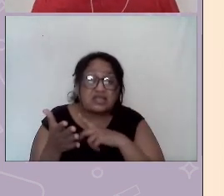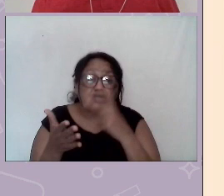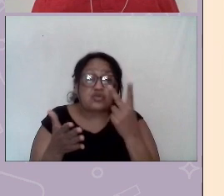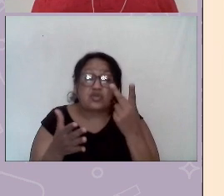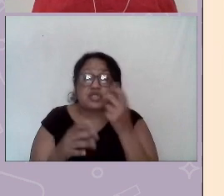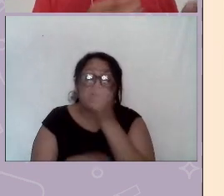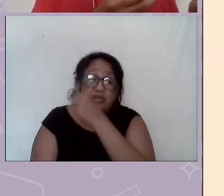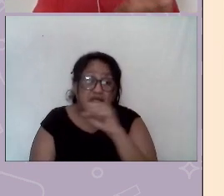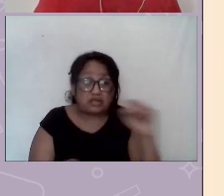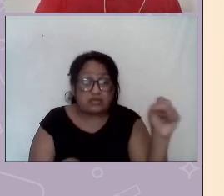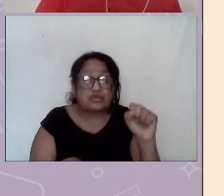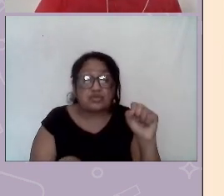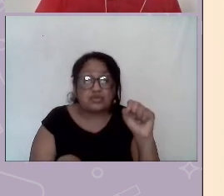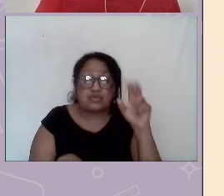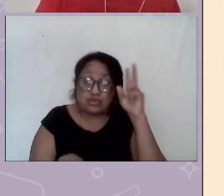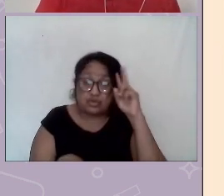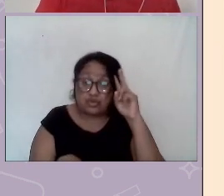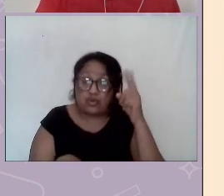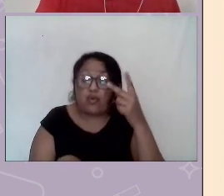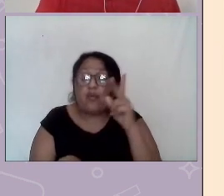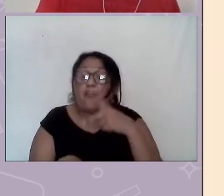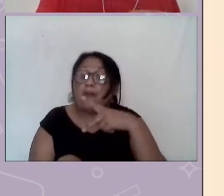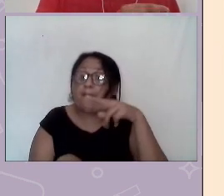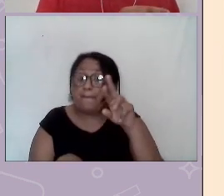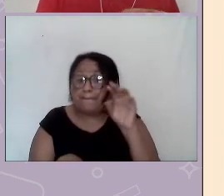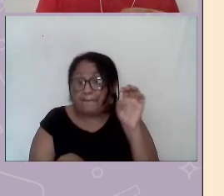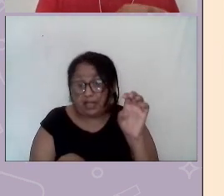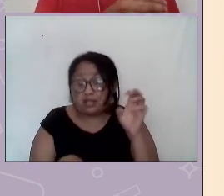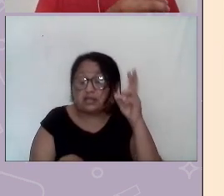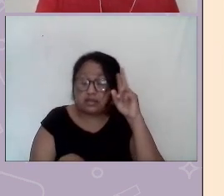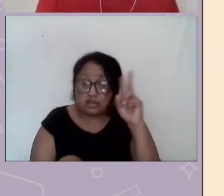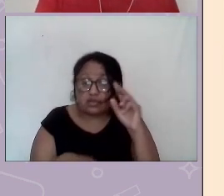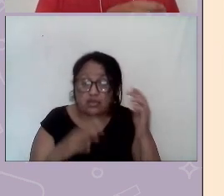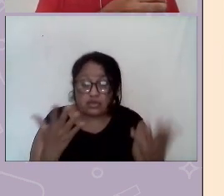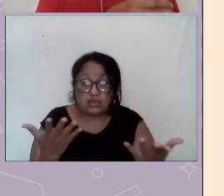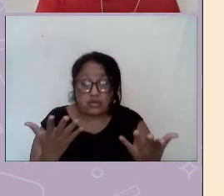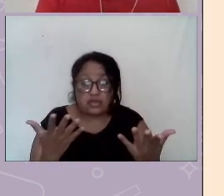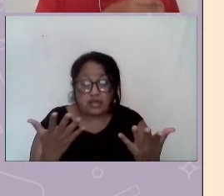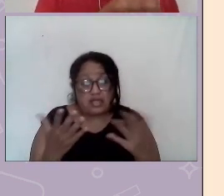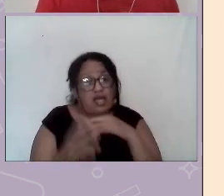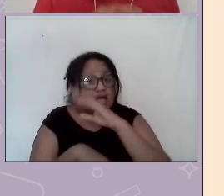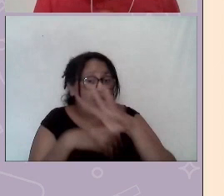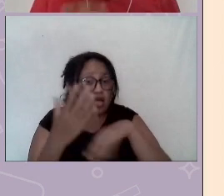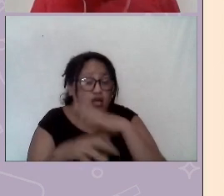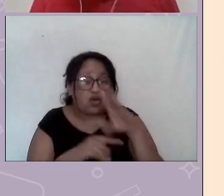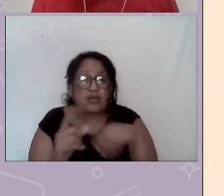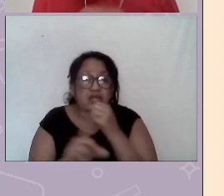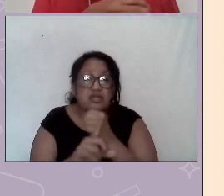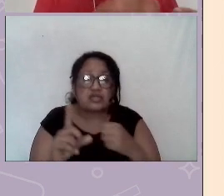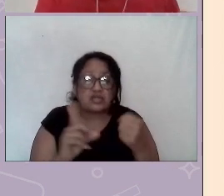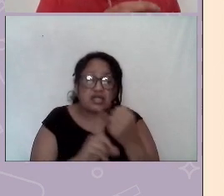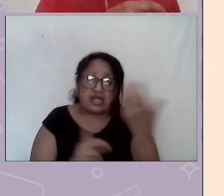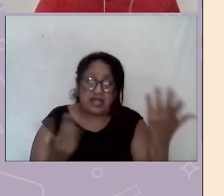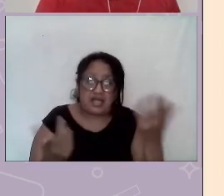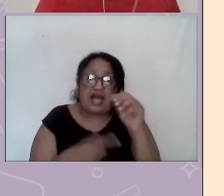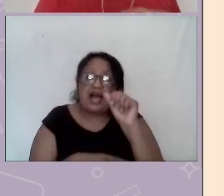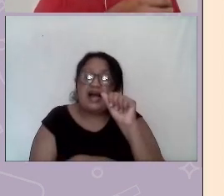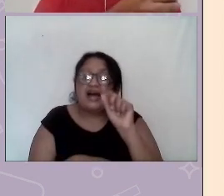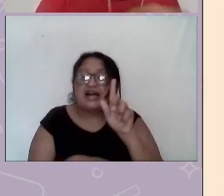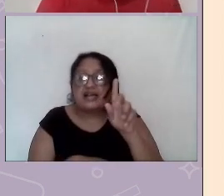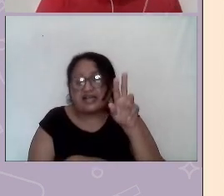históricos o pré-histórico que são que engloba as sociedades agrafas que não